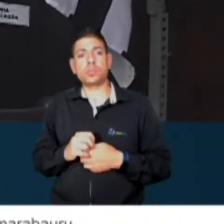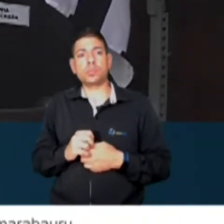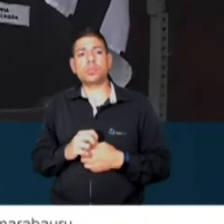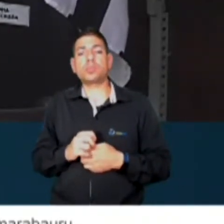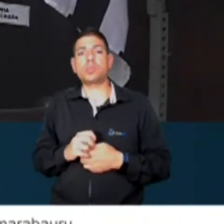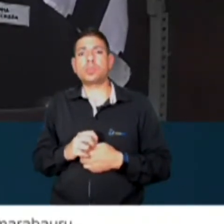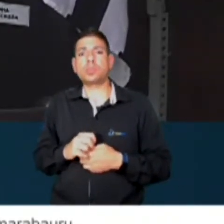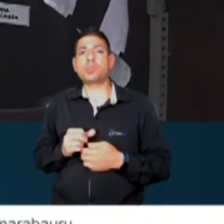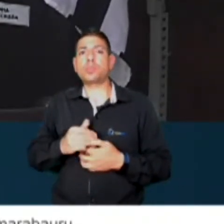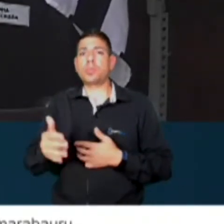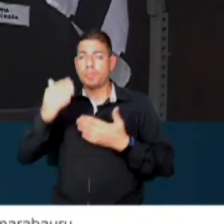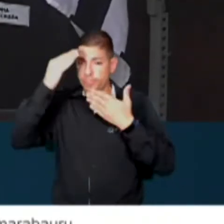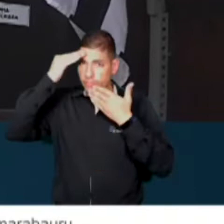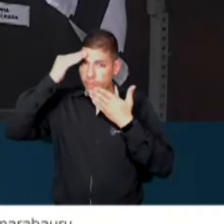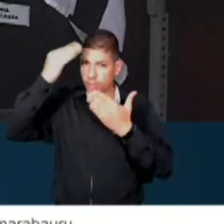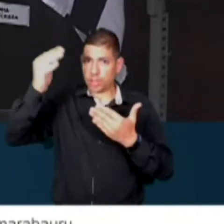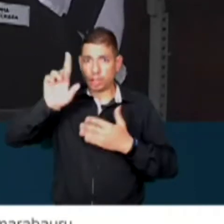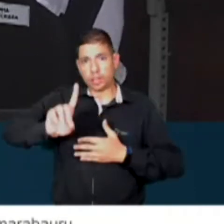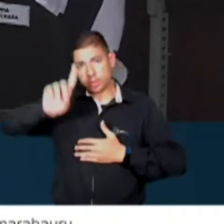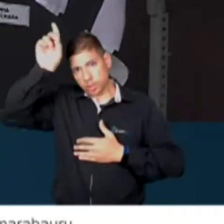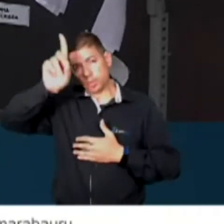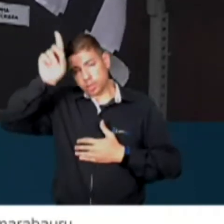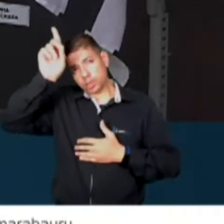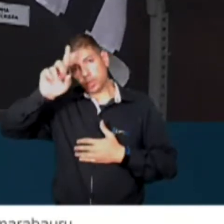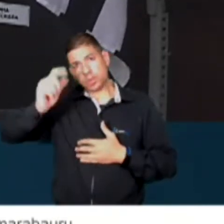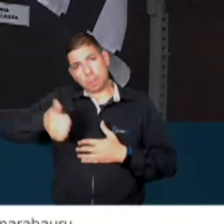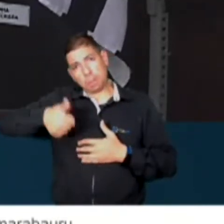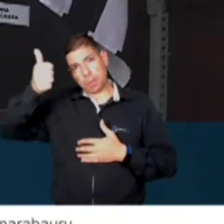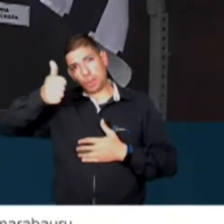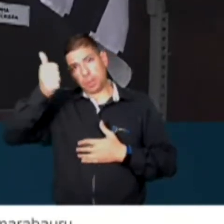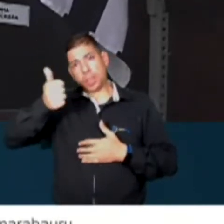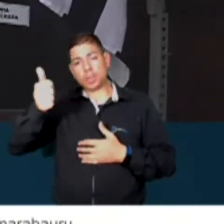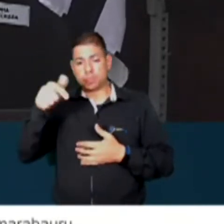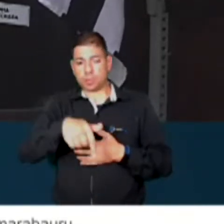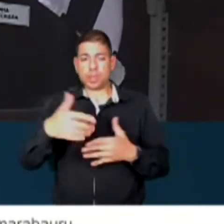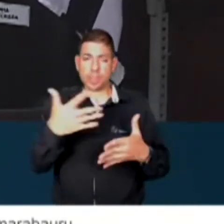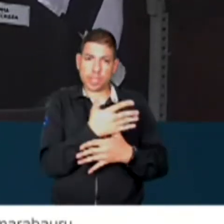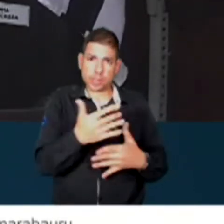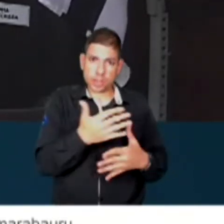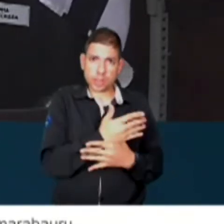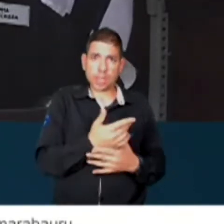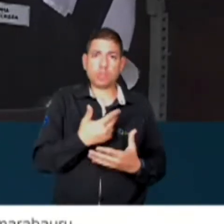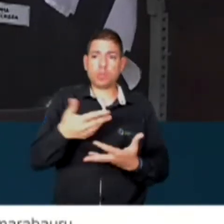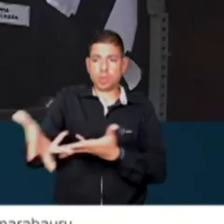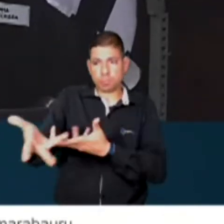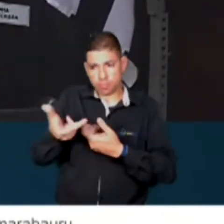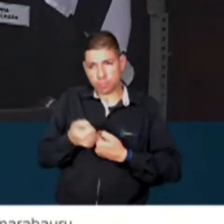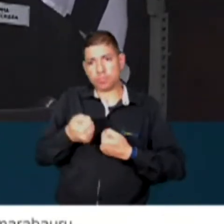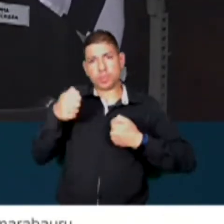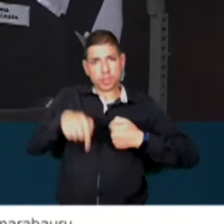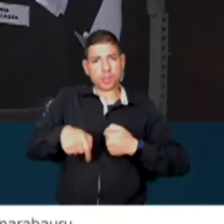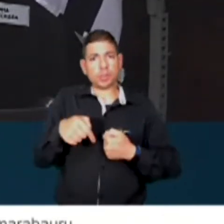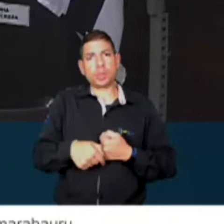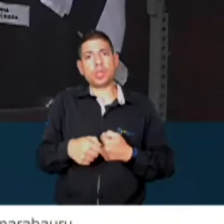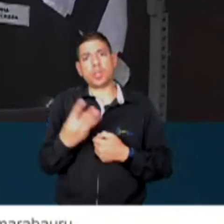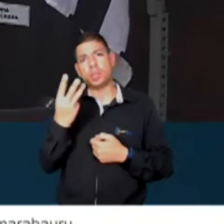agradecer a Deus, a esta cidade, por ter me acolhido há 35